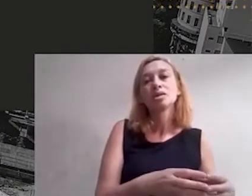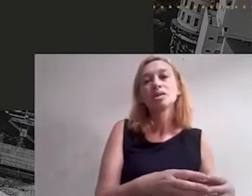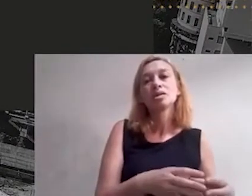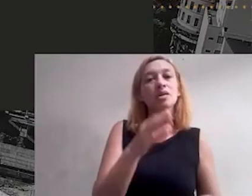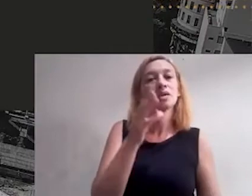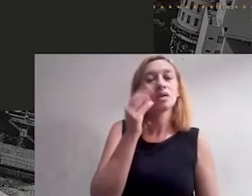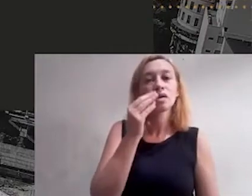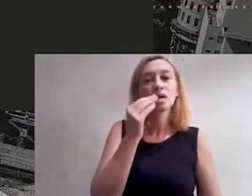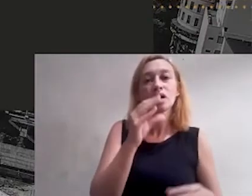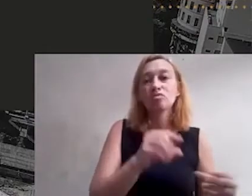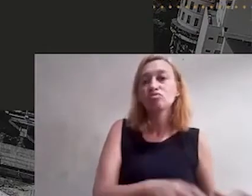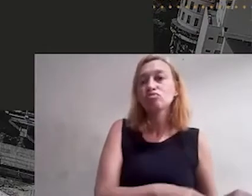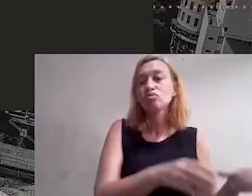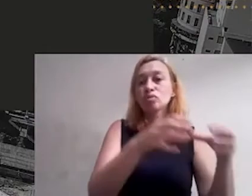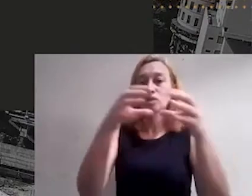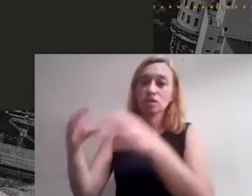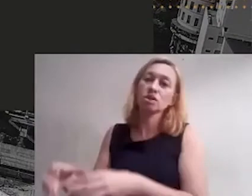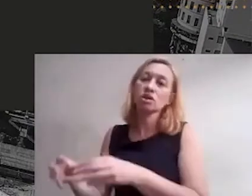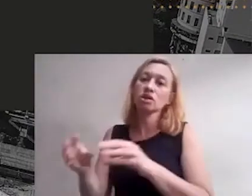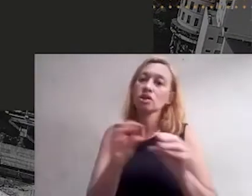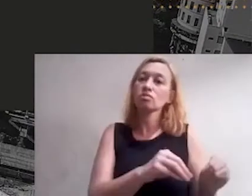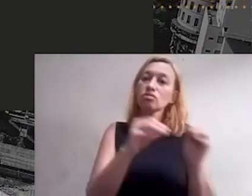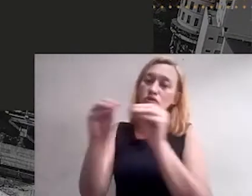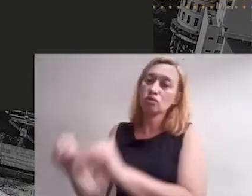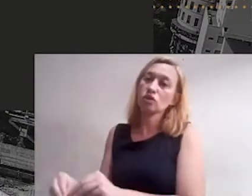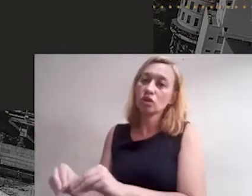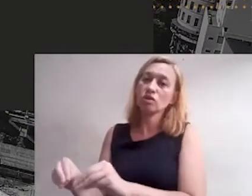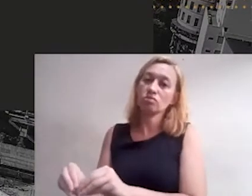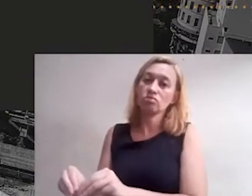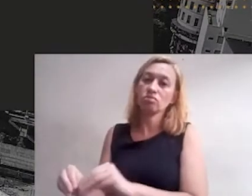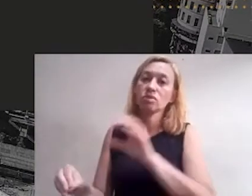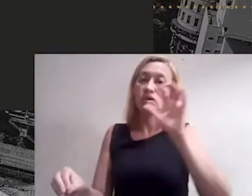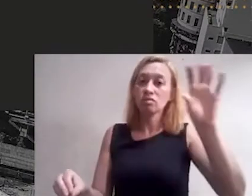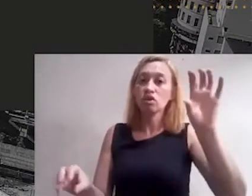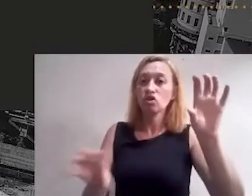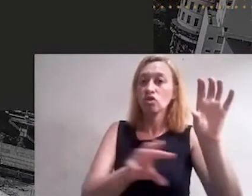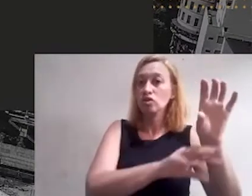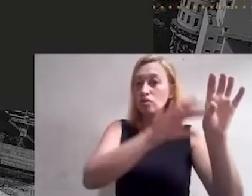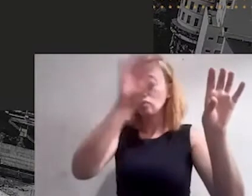de uma região que ela estava baseada,